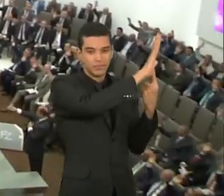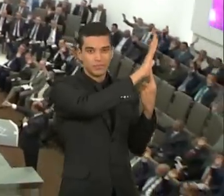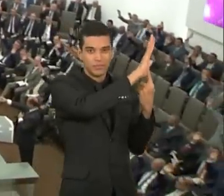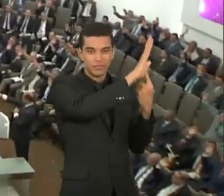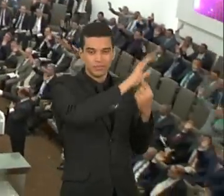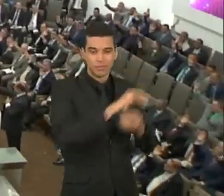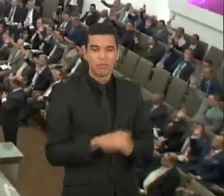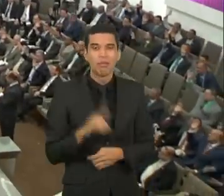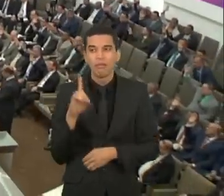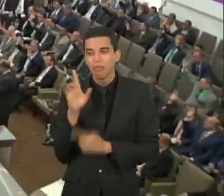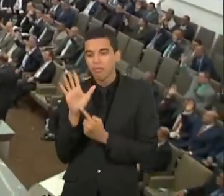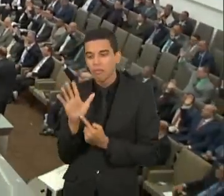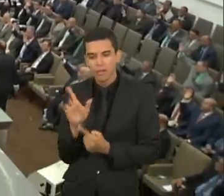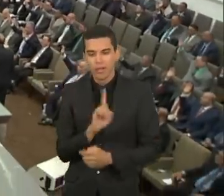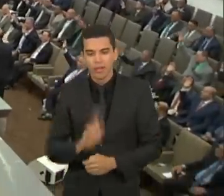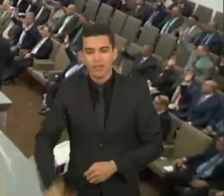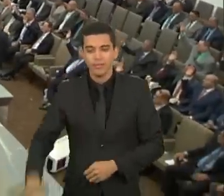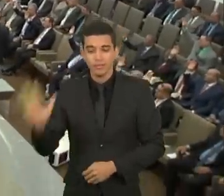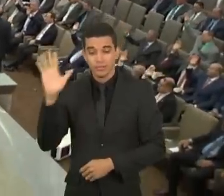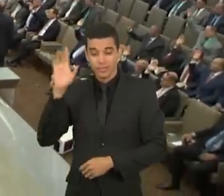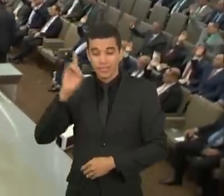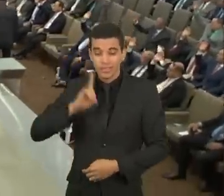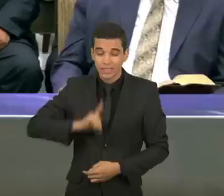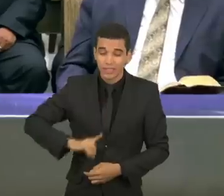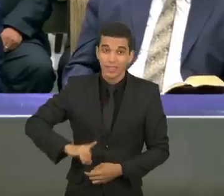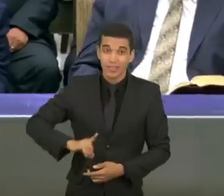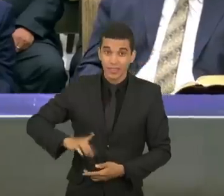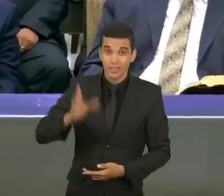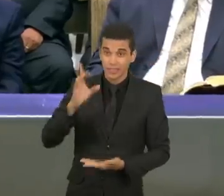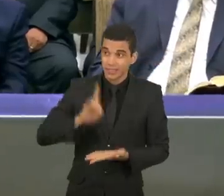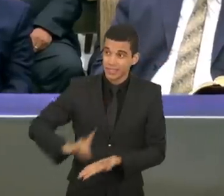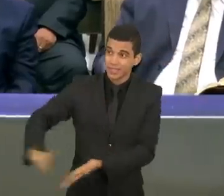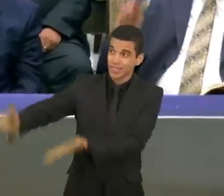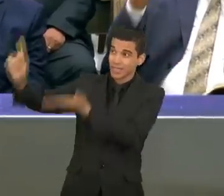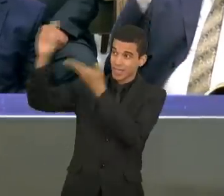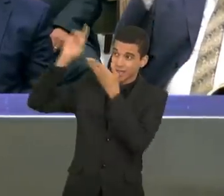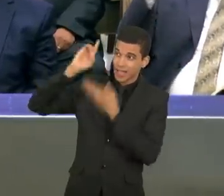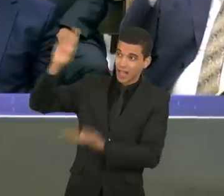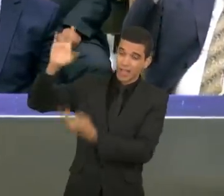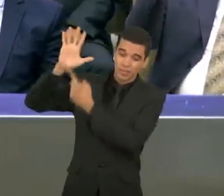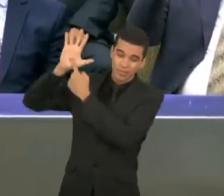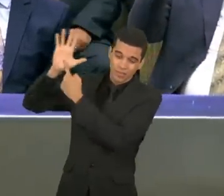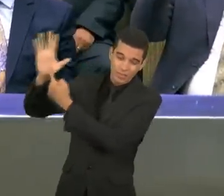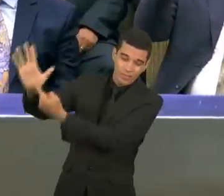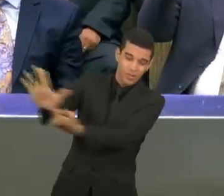Meu filho, bota lá, meu filho. Diga aí, ó. Deus se revelou.